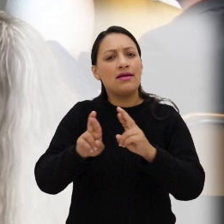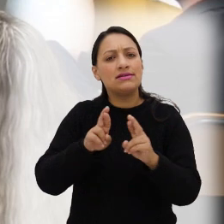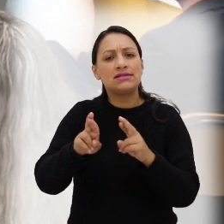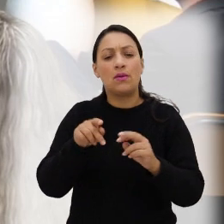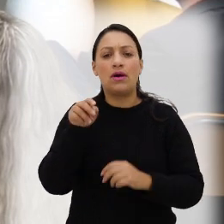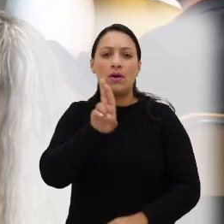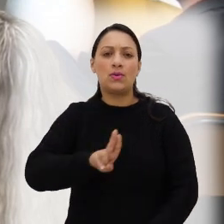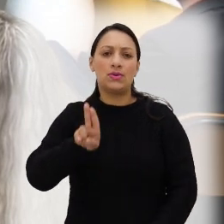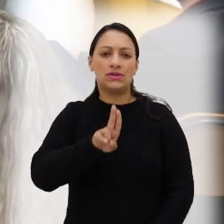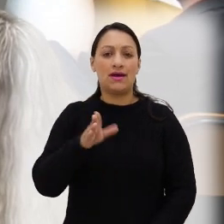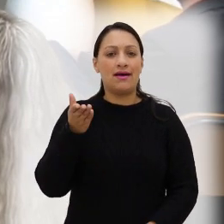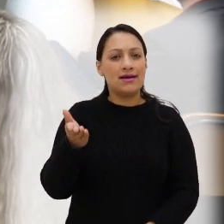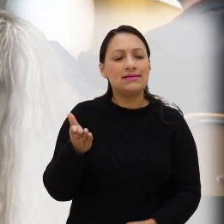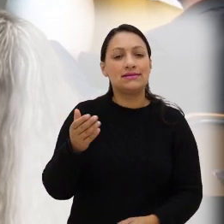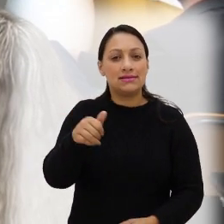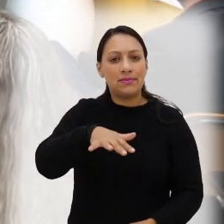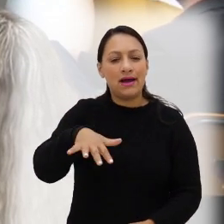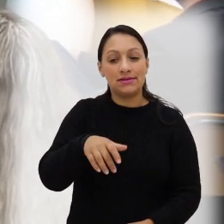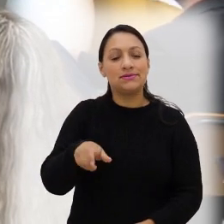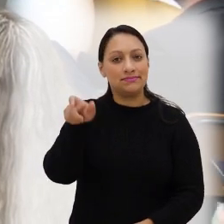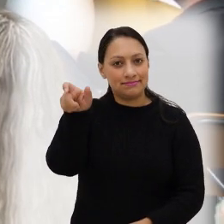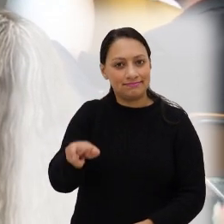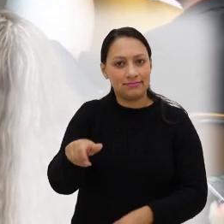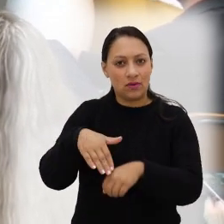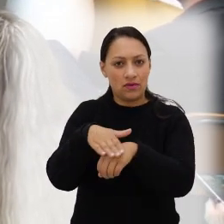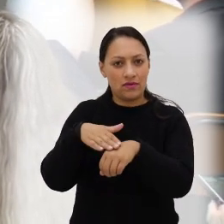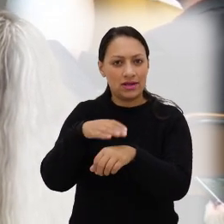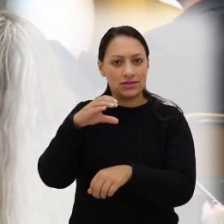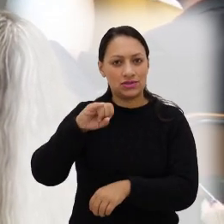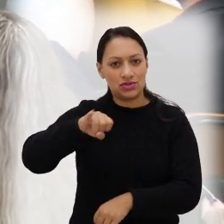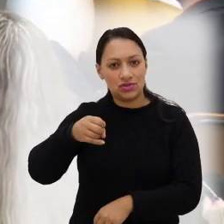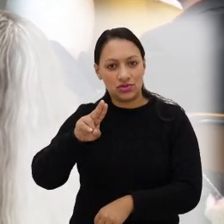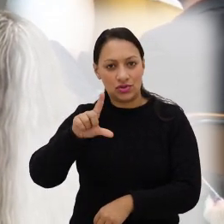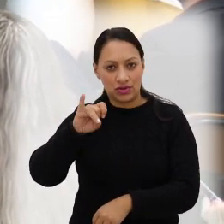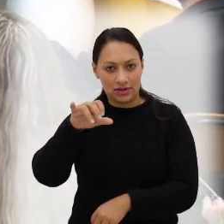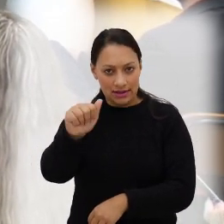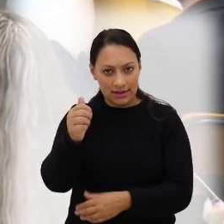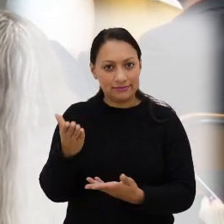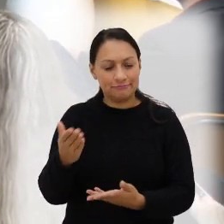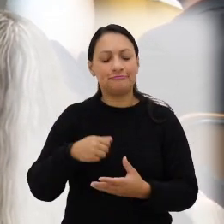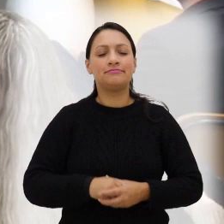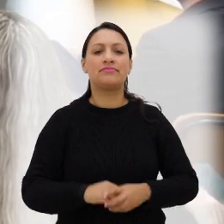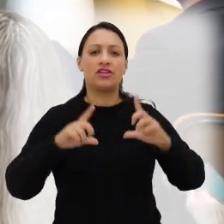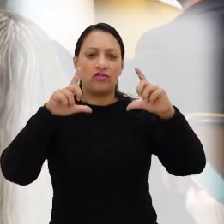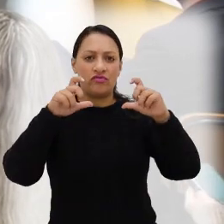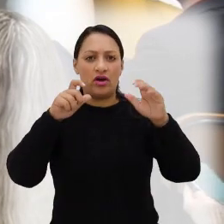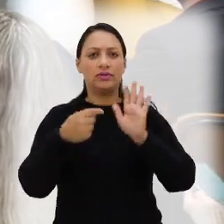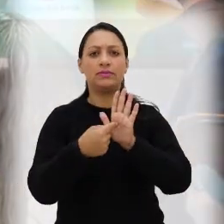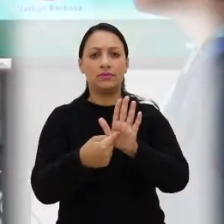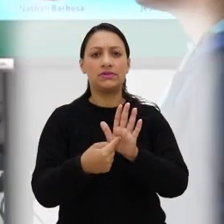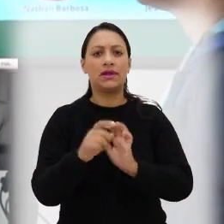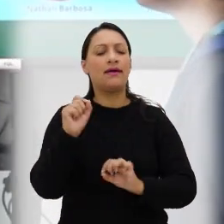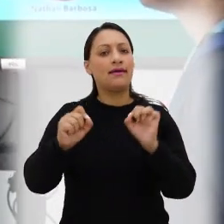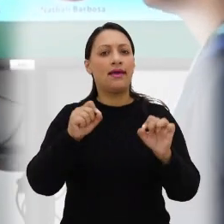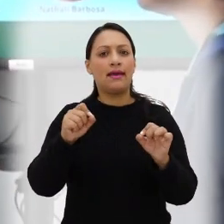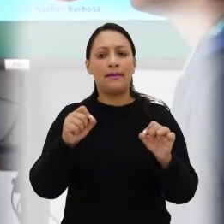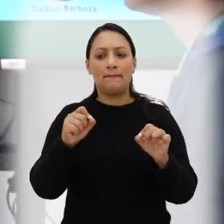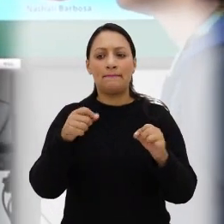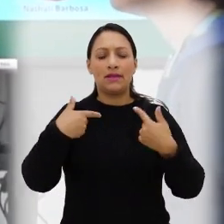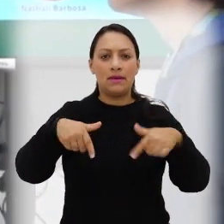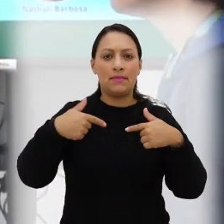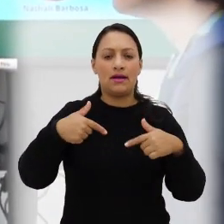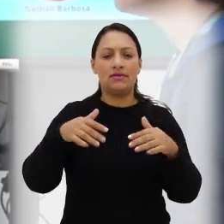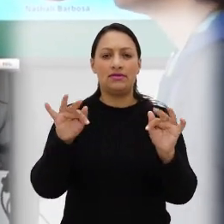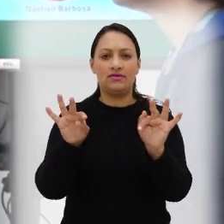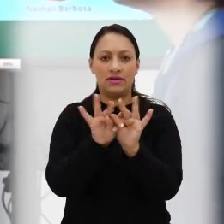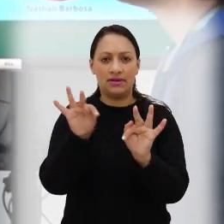desse espaço fica sob gestão dela. Aqui a gente colocou algumas fotinhos do time do Fevale Tech Park, para caso,